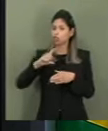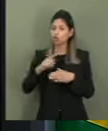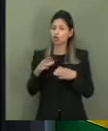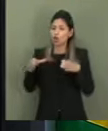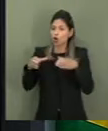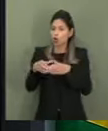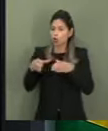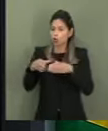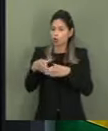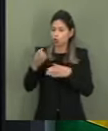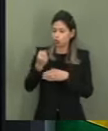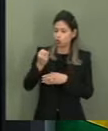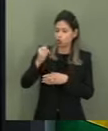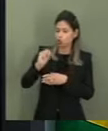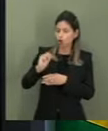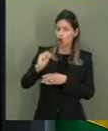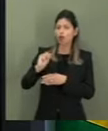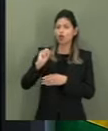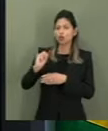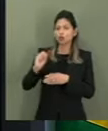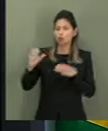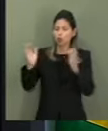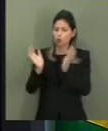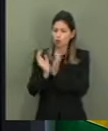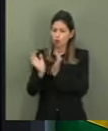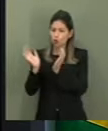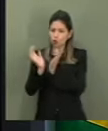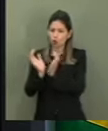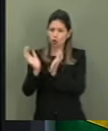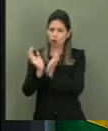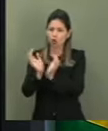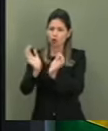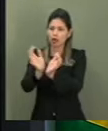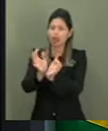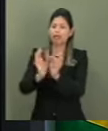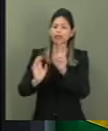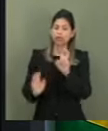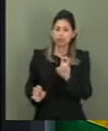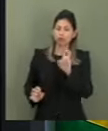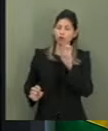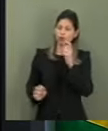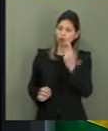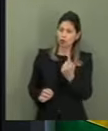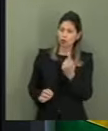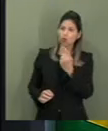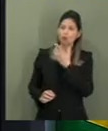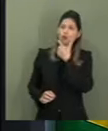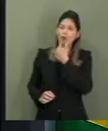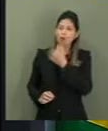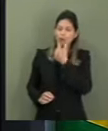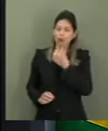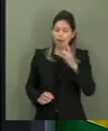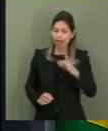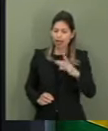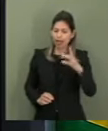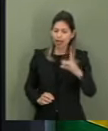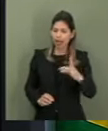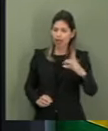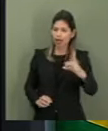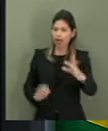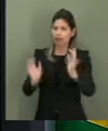companhias, 51 homens cada, totalizando 408 lanceiros